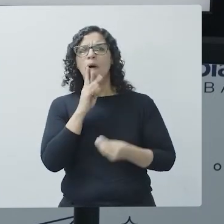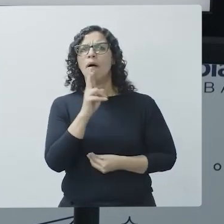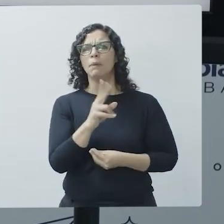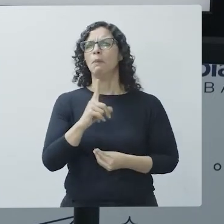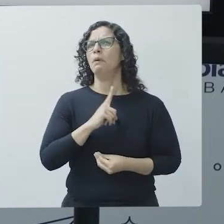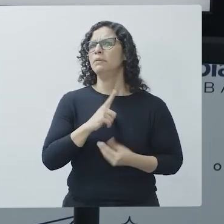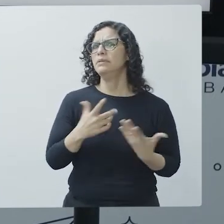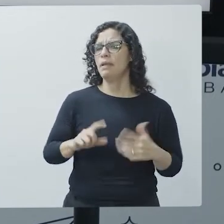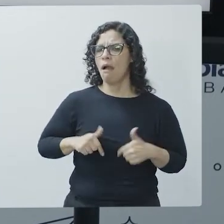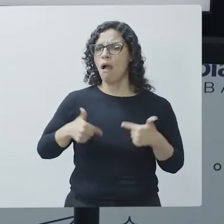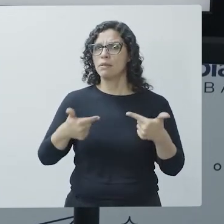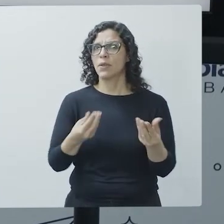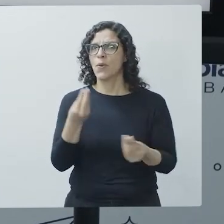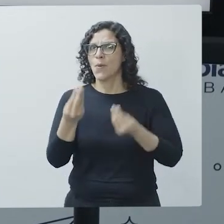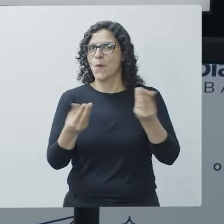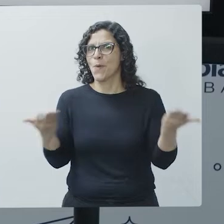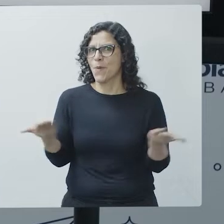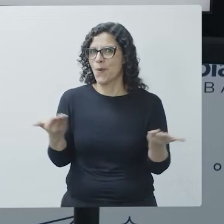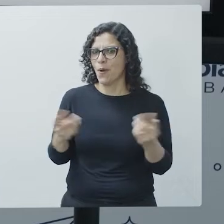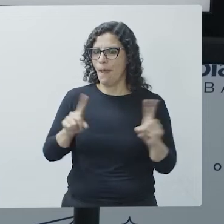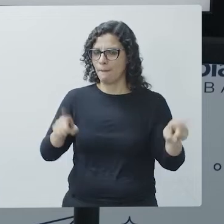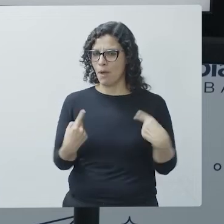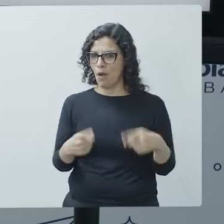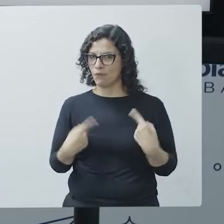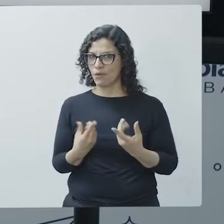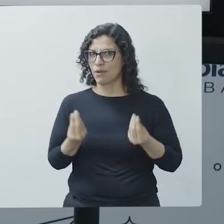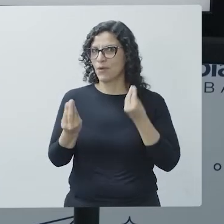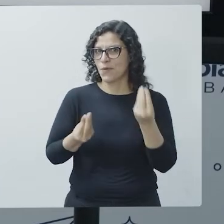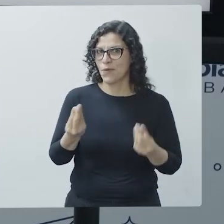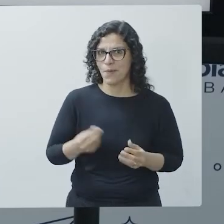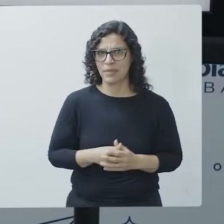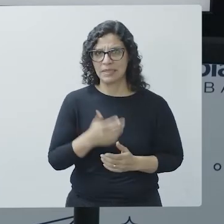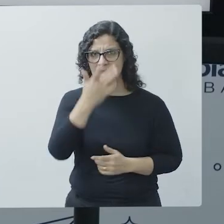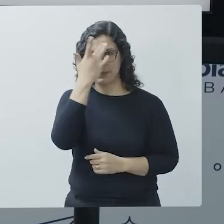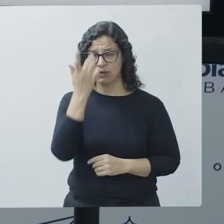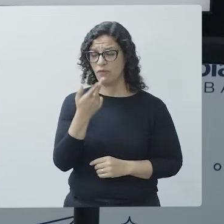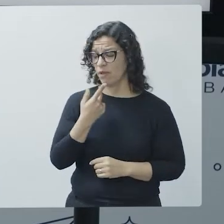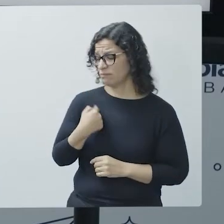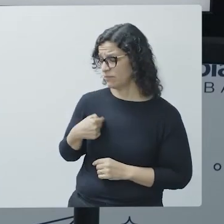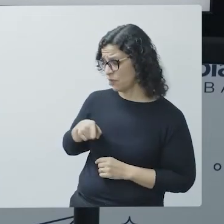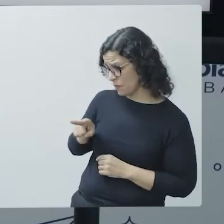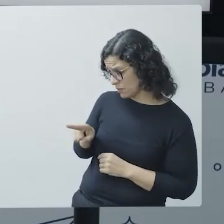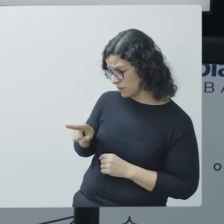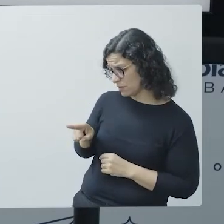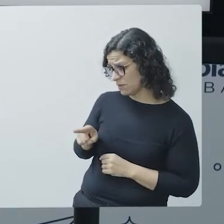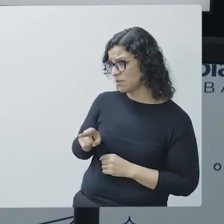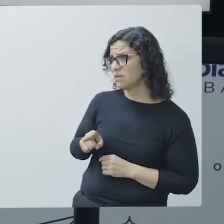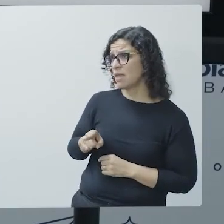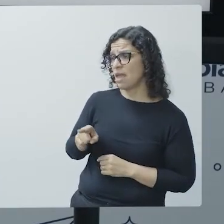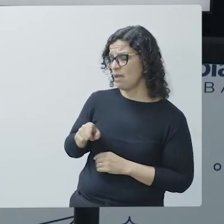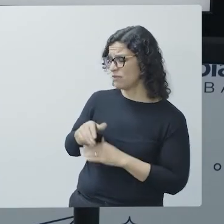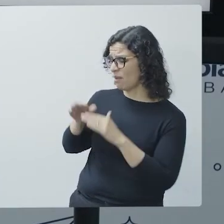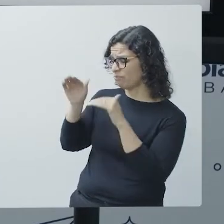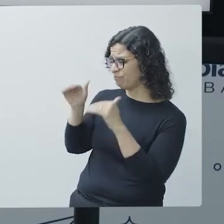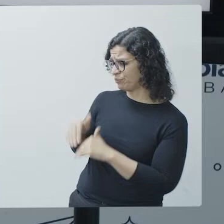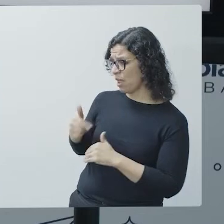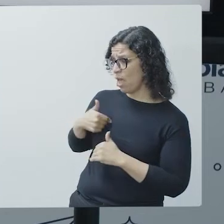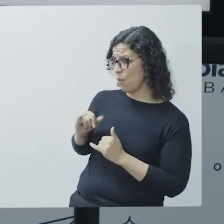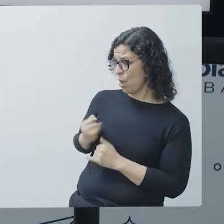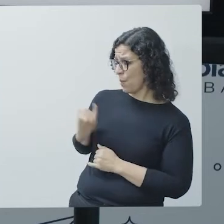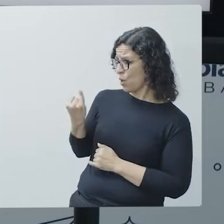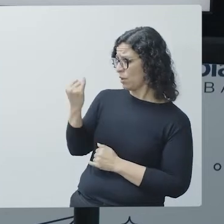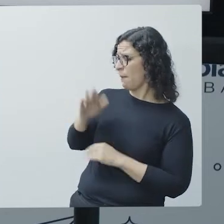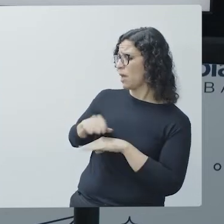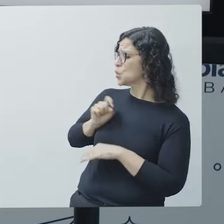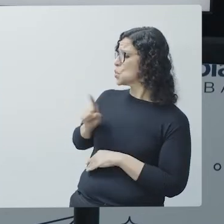você reagiria a essa provocação? Se alguém colocasse assim para você, ah, eu que sou mais importante, qual